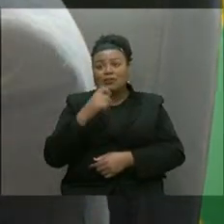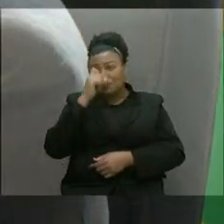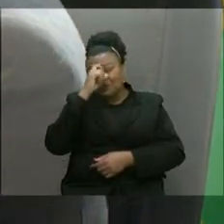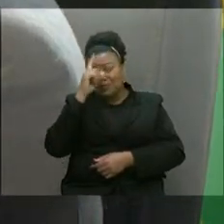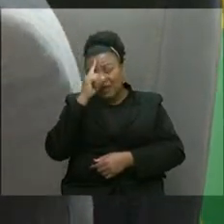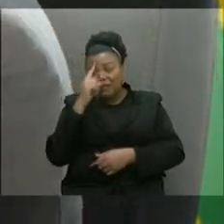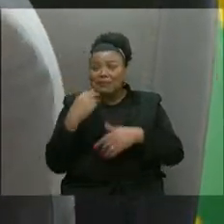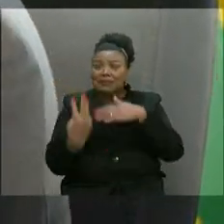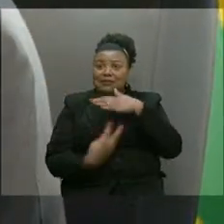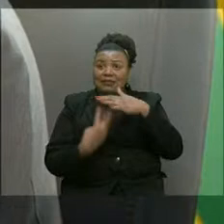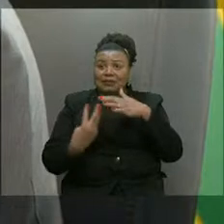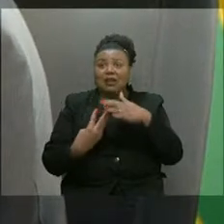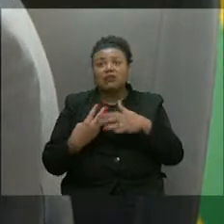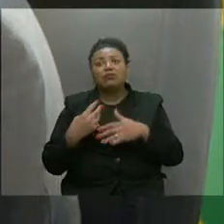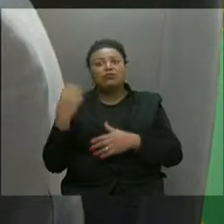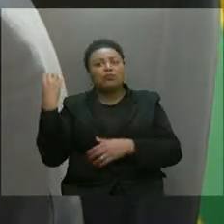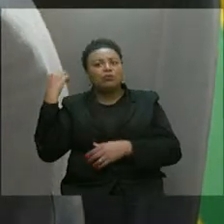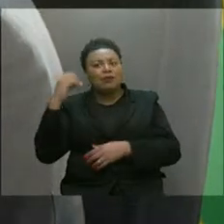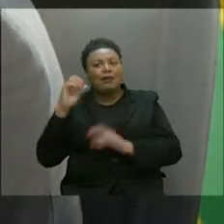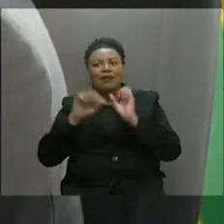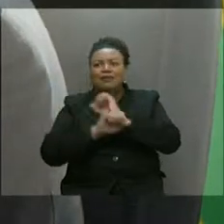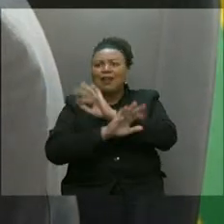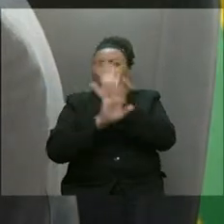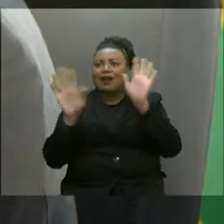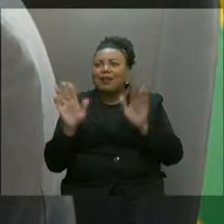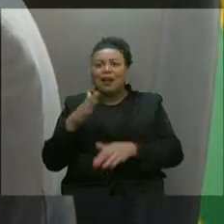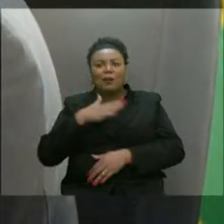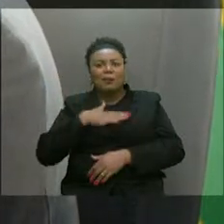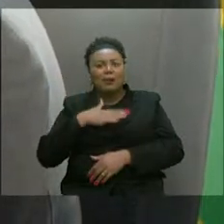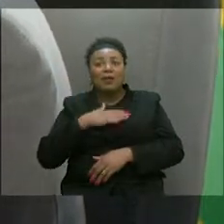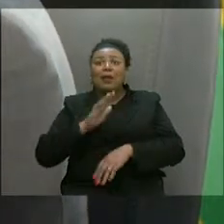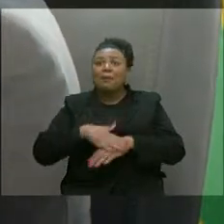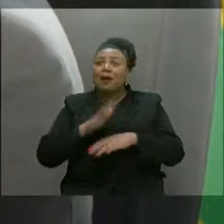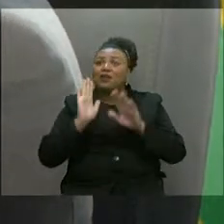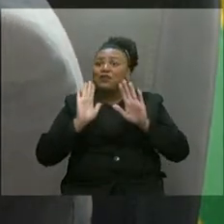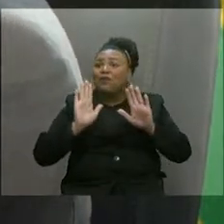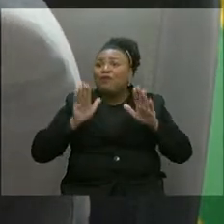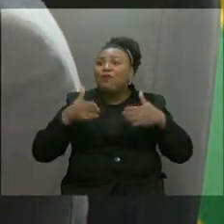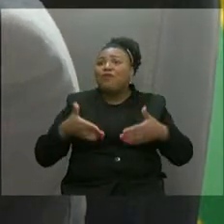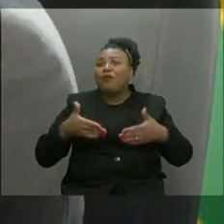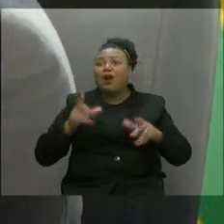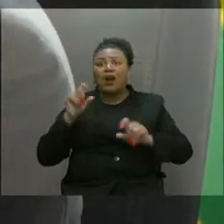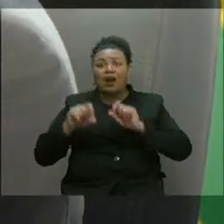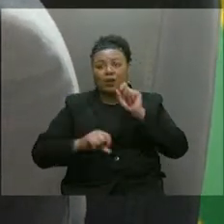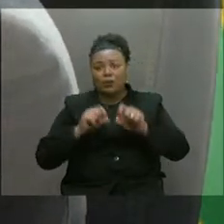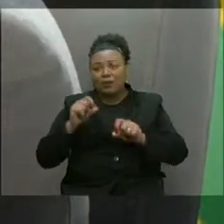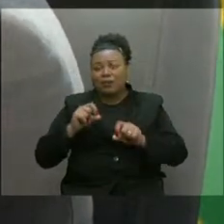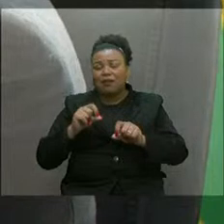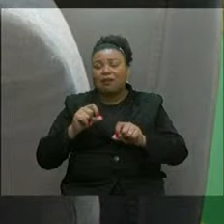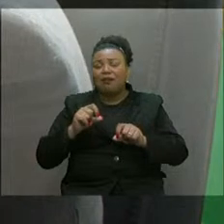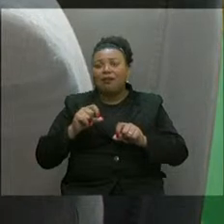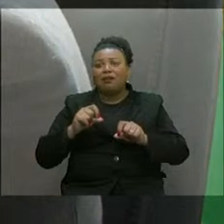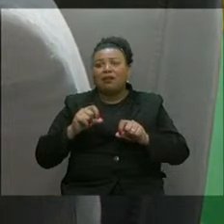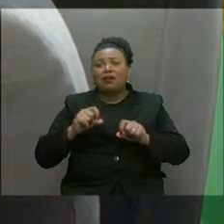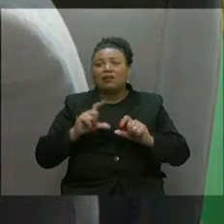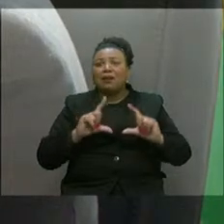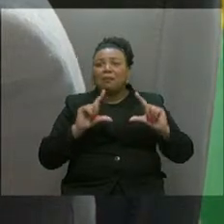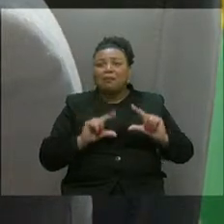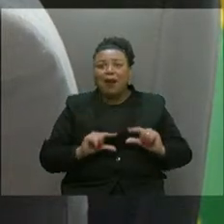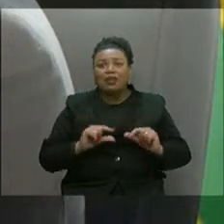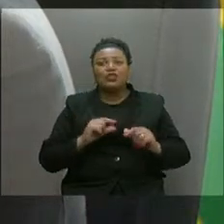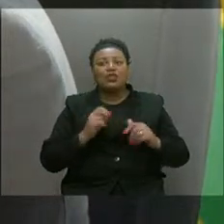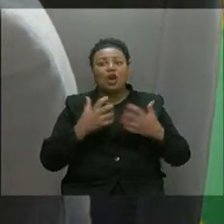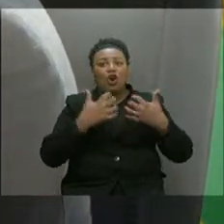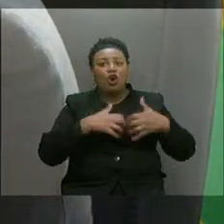Porto Alegre, está muito claro para mim, nós temos que cada vez mais focar na baixa complexidade. Lá